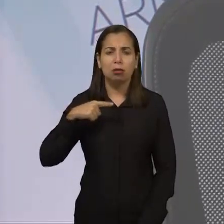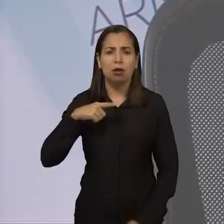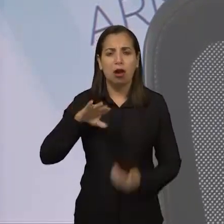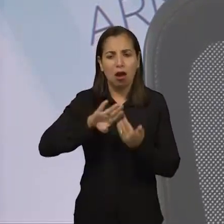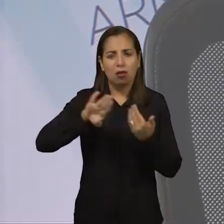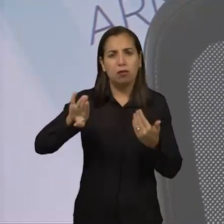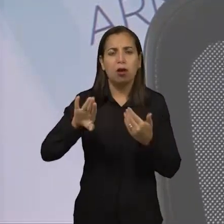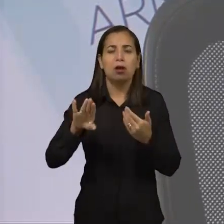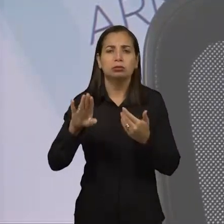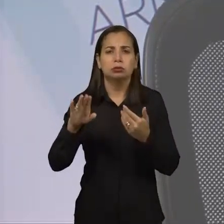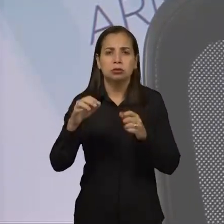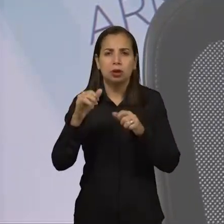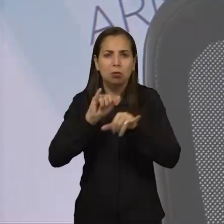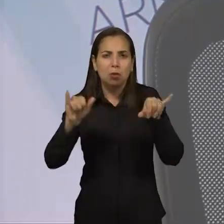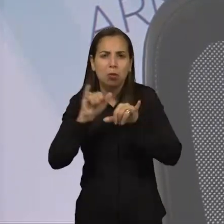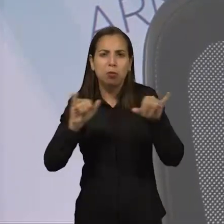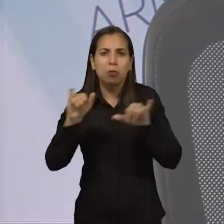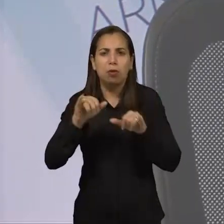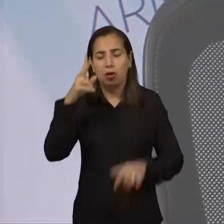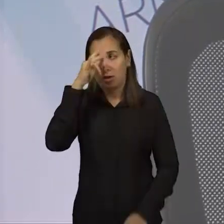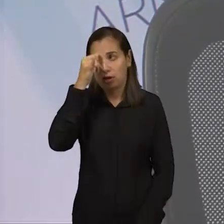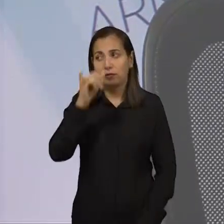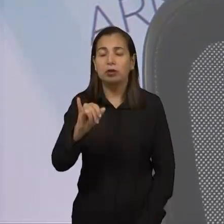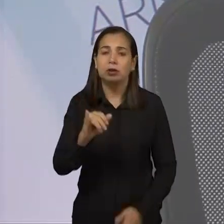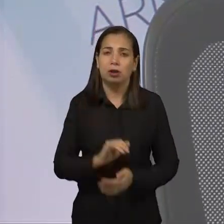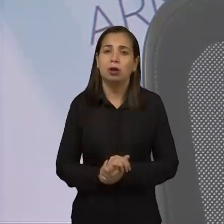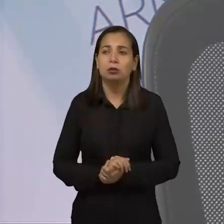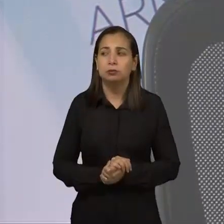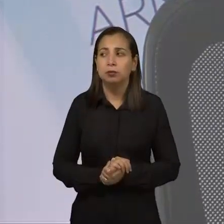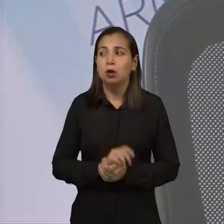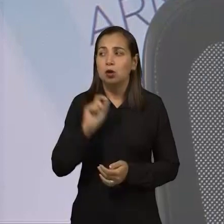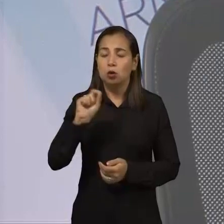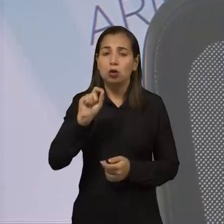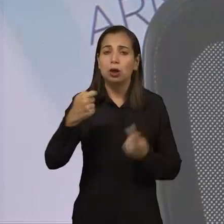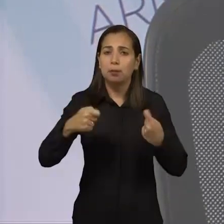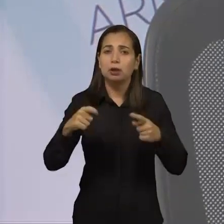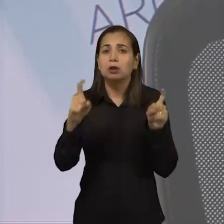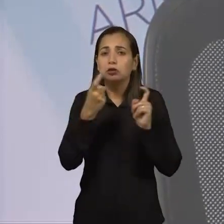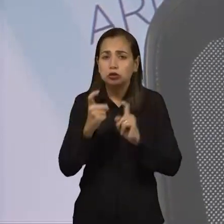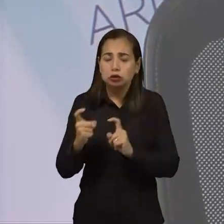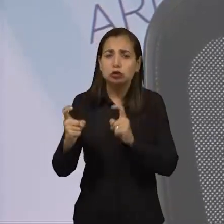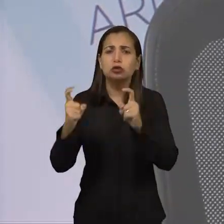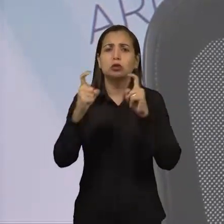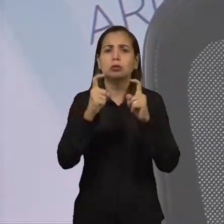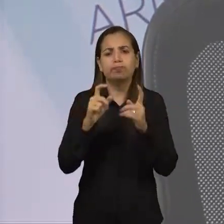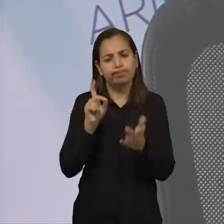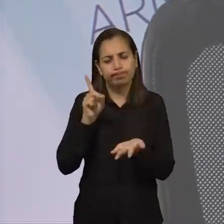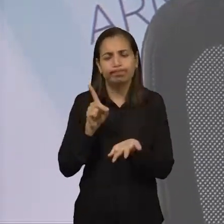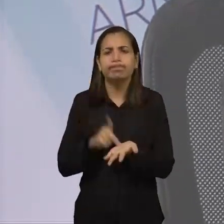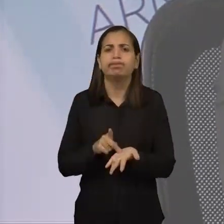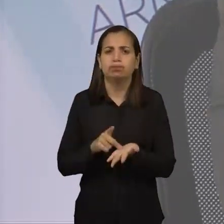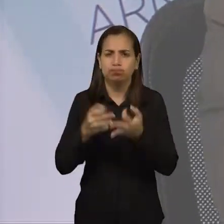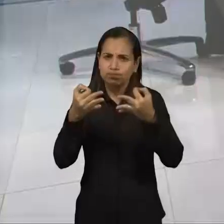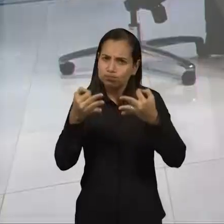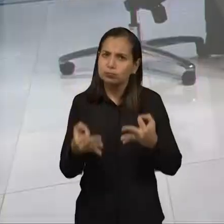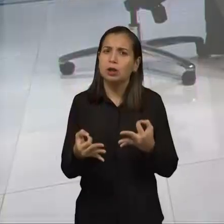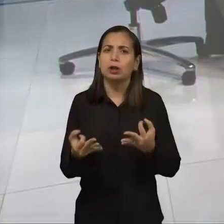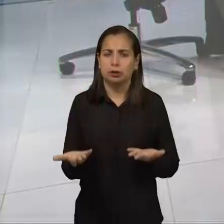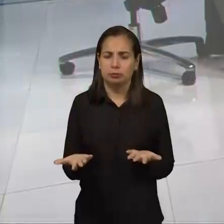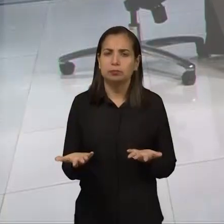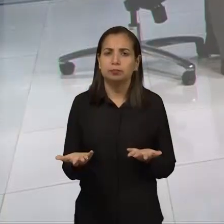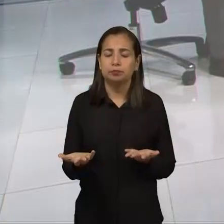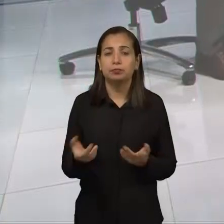isso. Tem que sentar com o presidente do Supremo próximo mandato e discutir isso seriamente. Essa é uma atribuição do